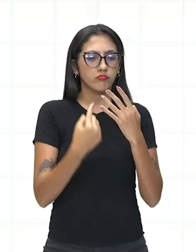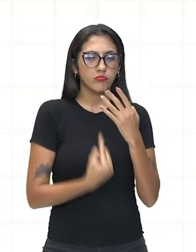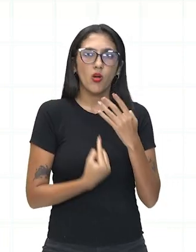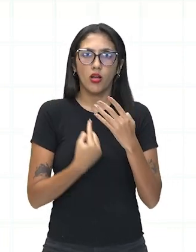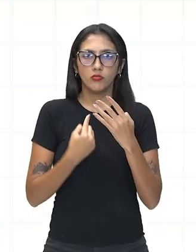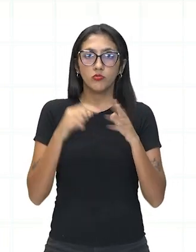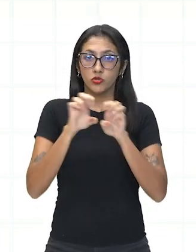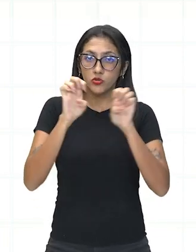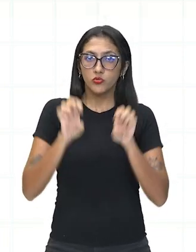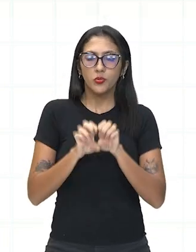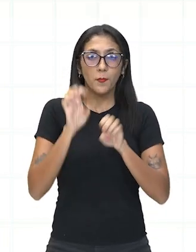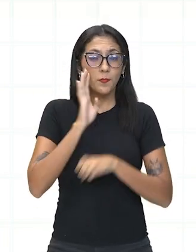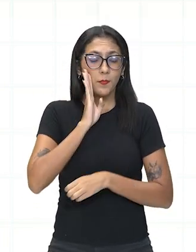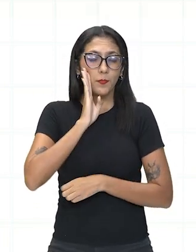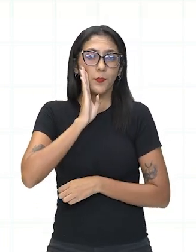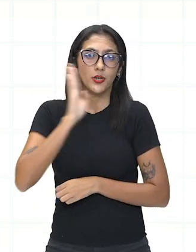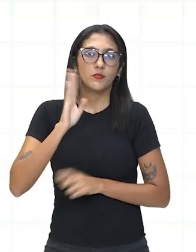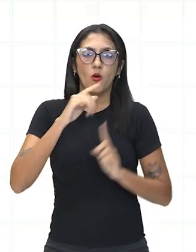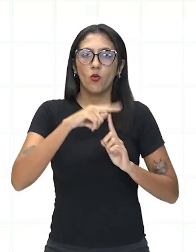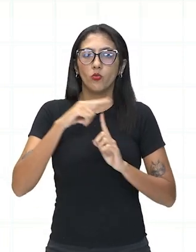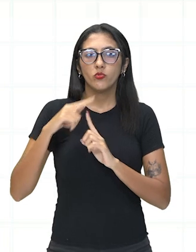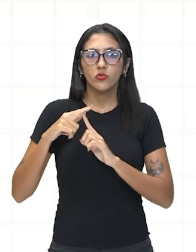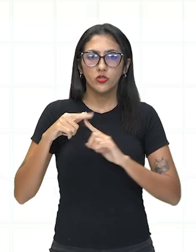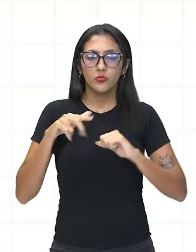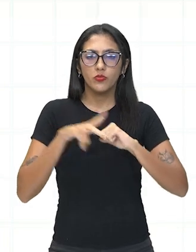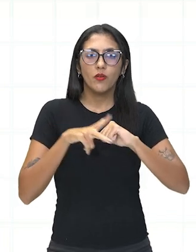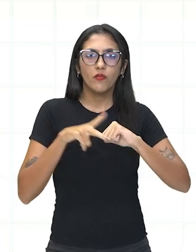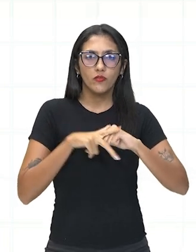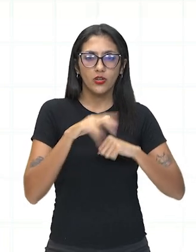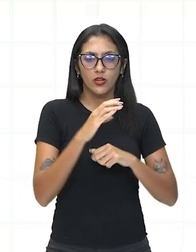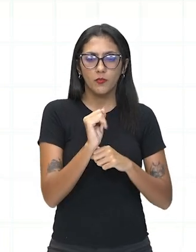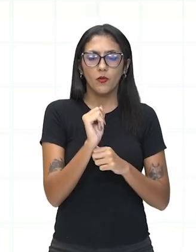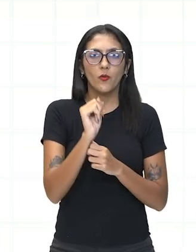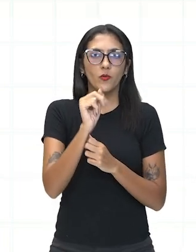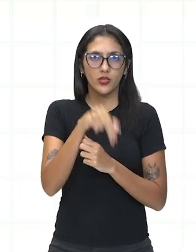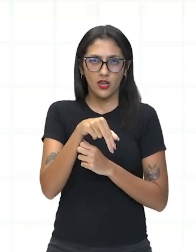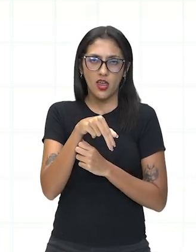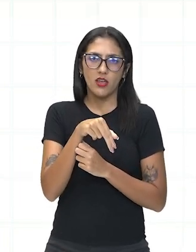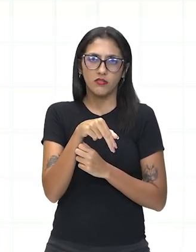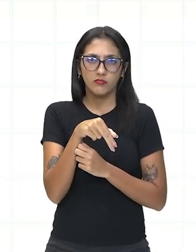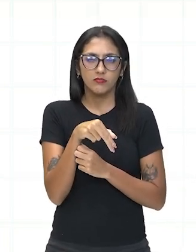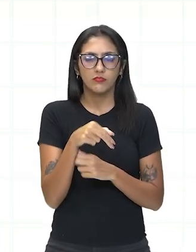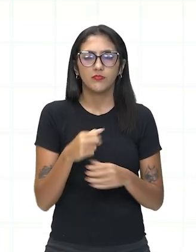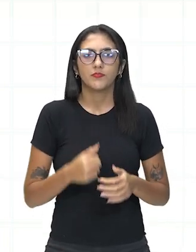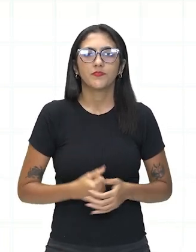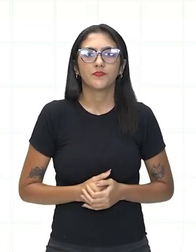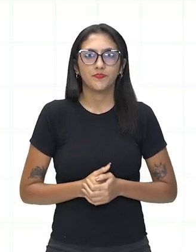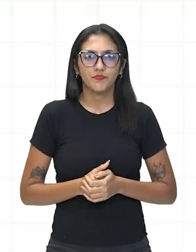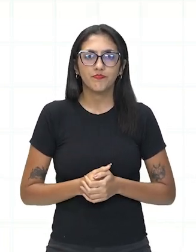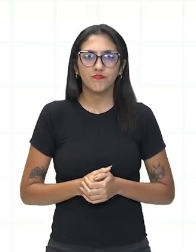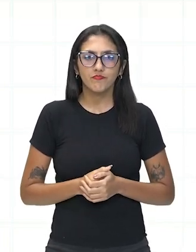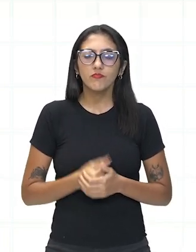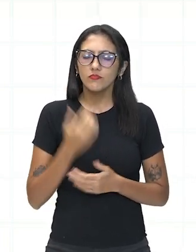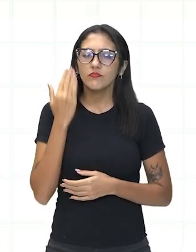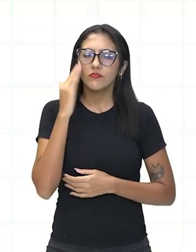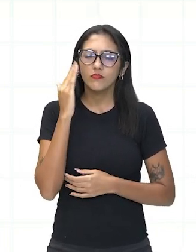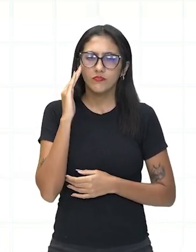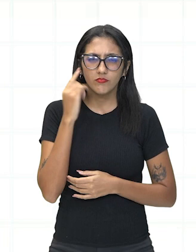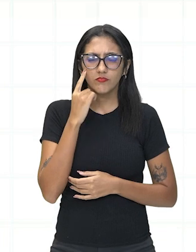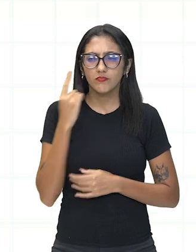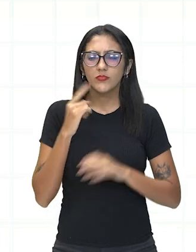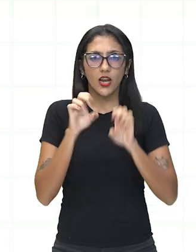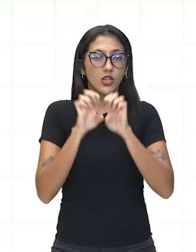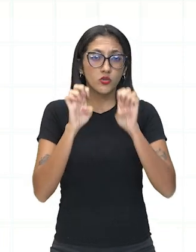fazer uma pergunta na forma, né? Uma pergunta, lógico, né? Interrogative form, usando o